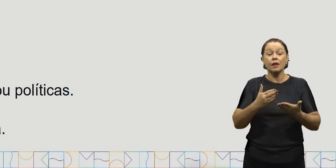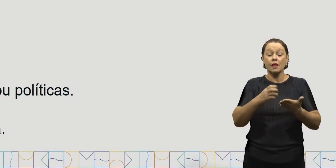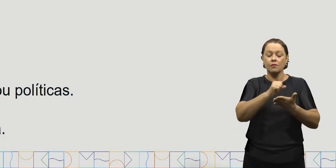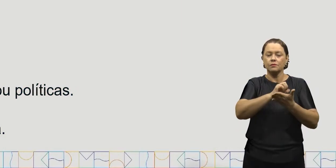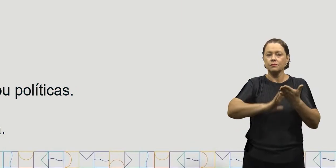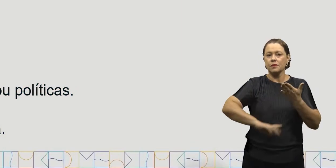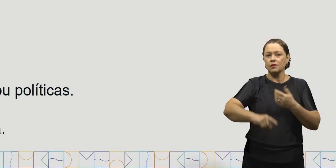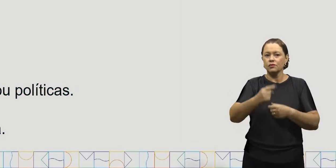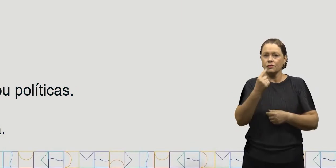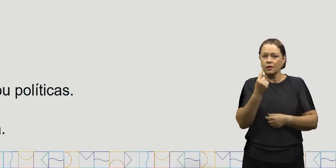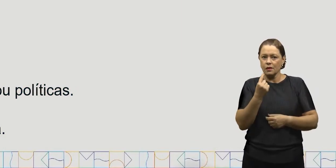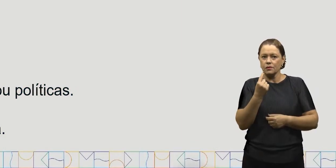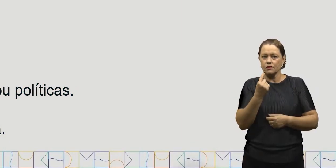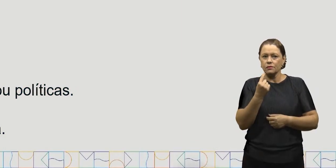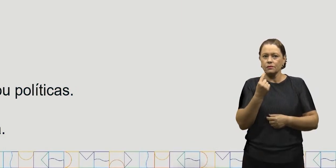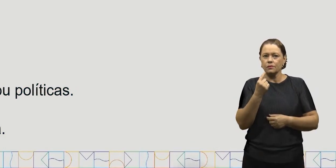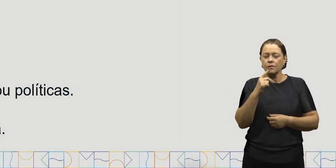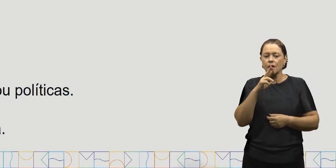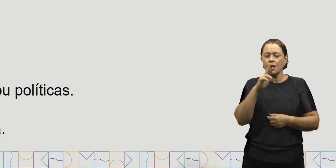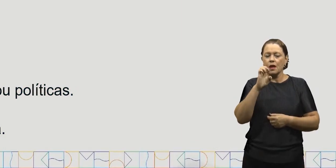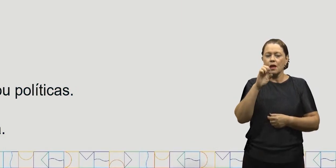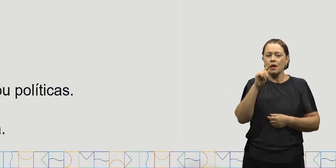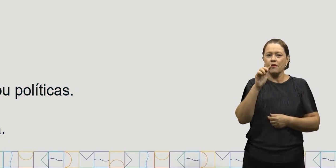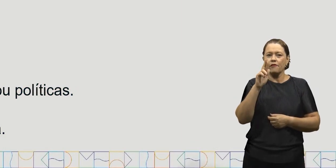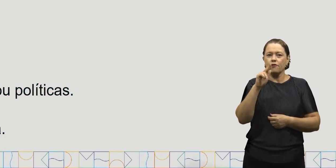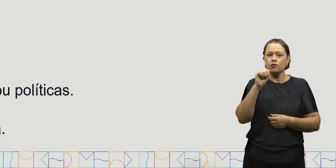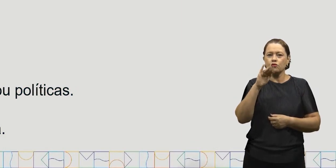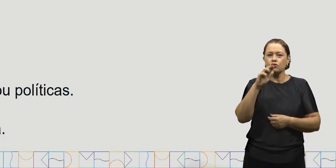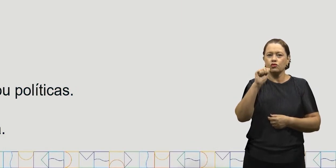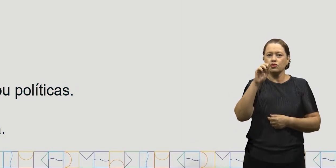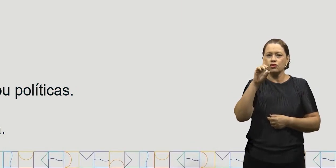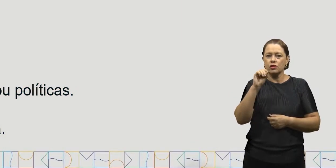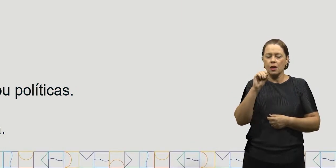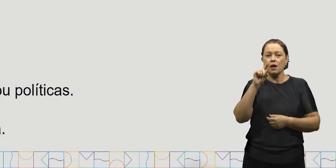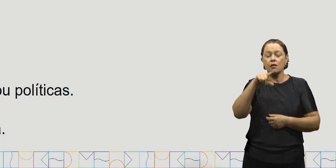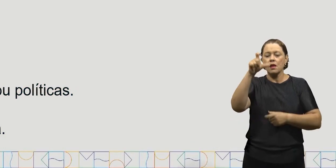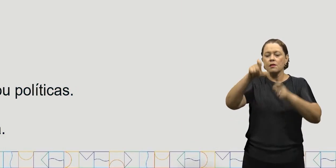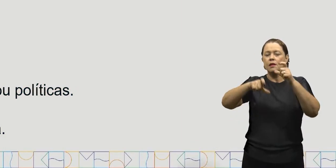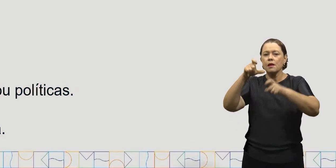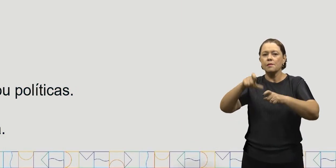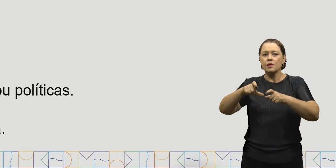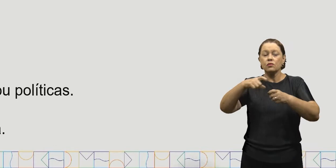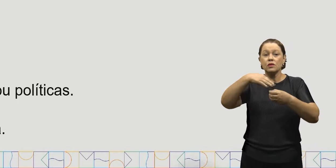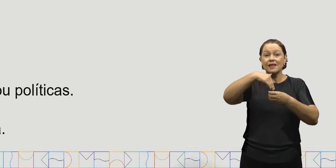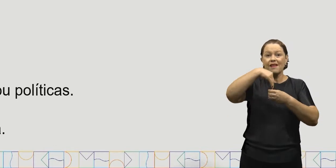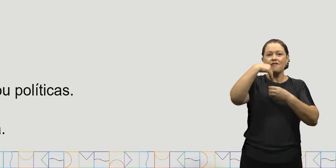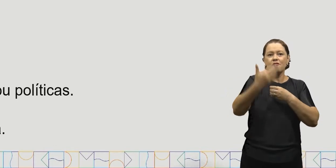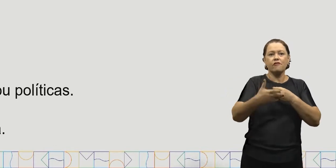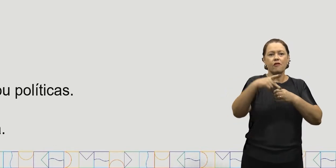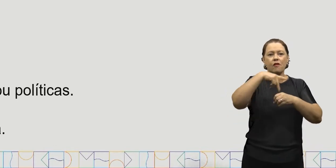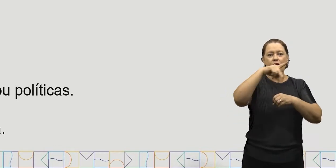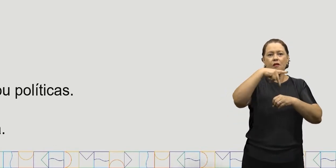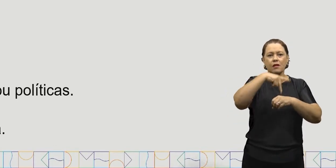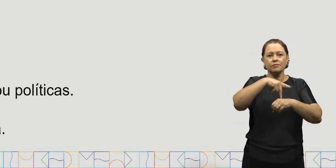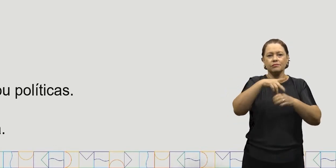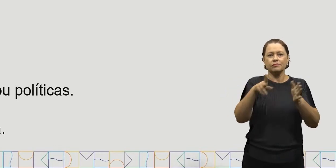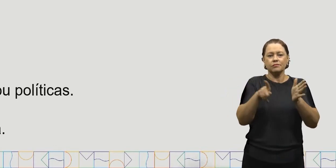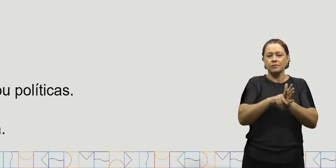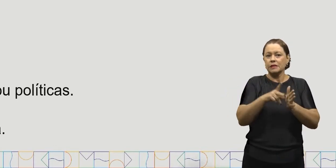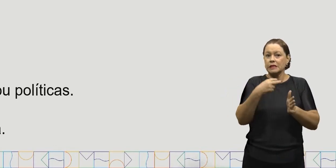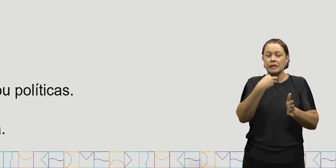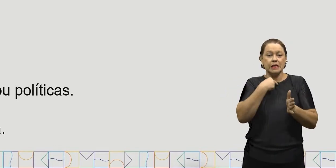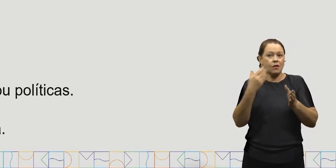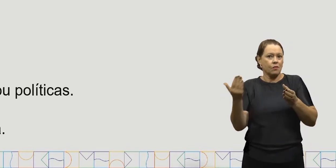Vamos à atividade 1. Refugiado é toda pessoa que se encontra fora de seu país de origem e que não